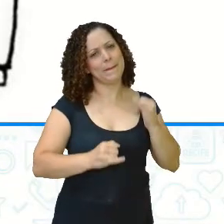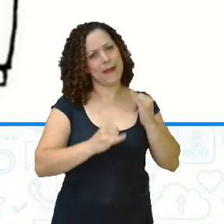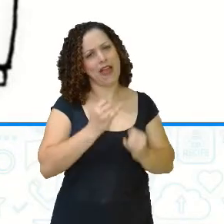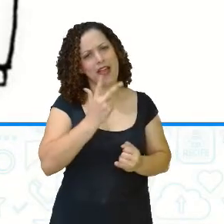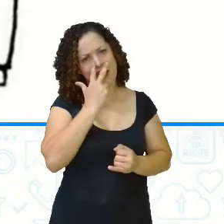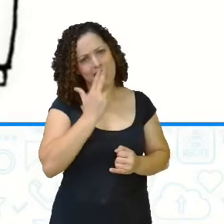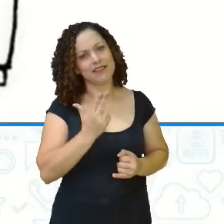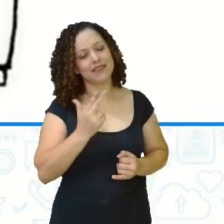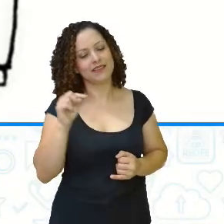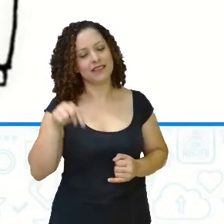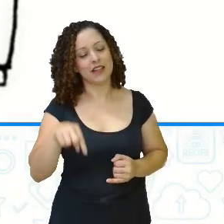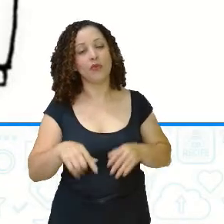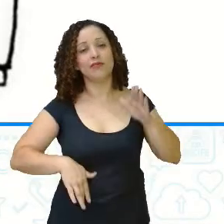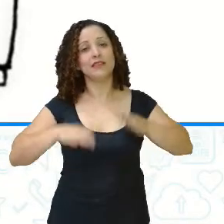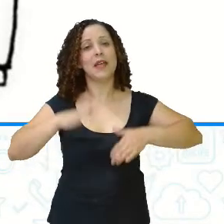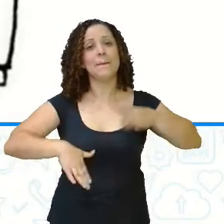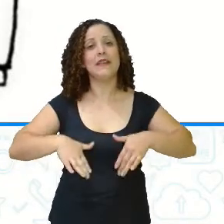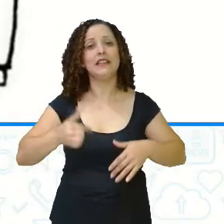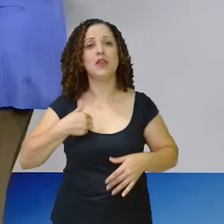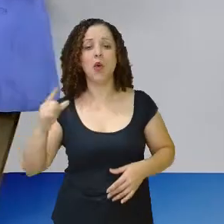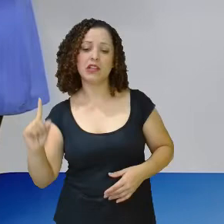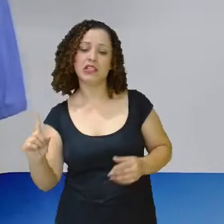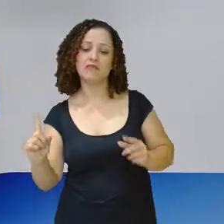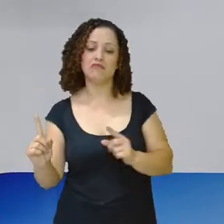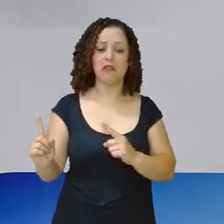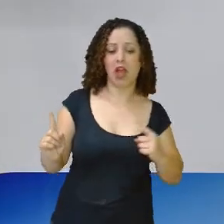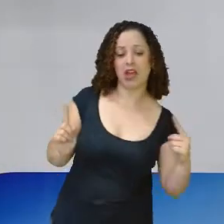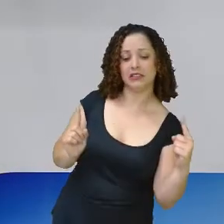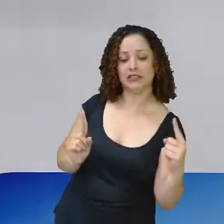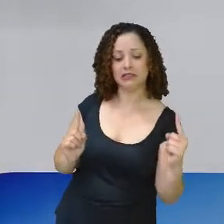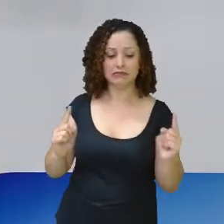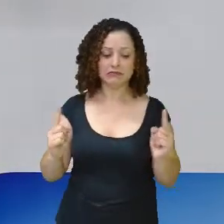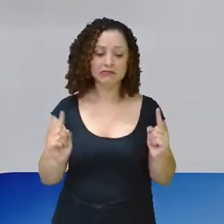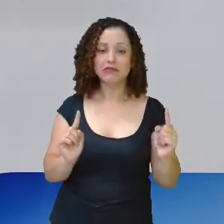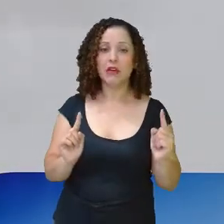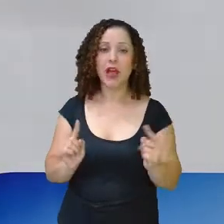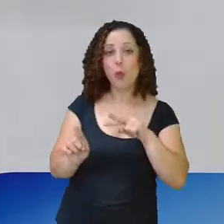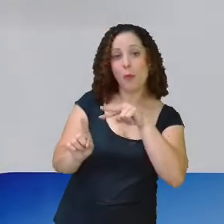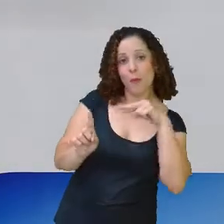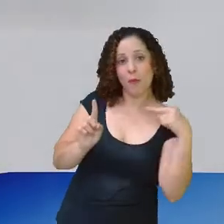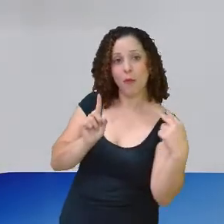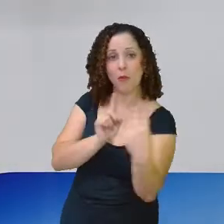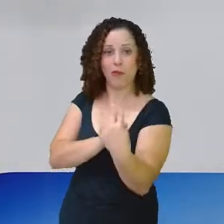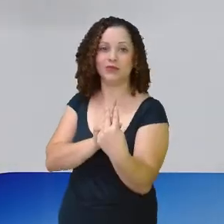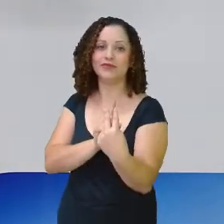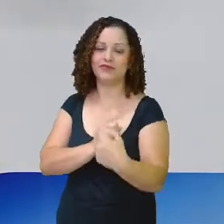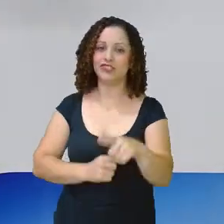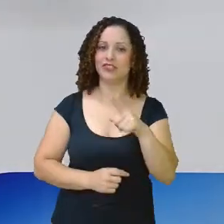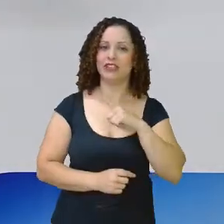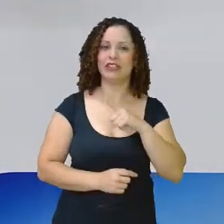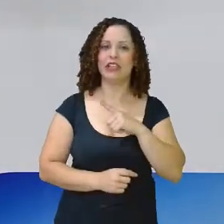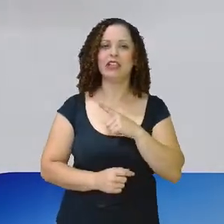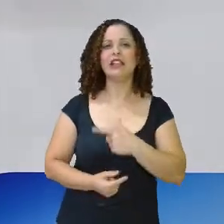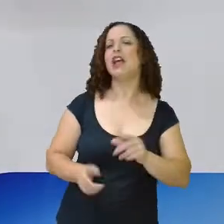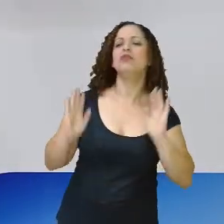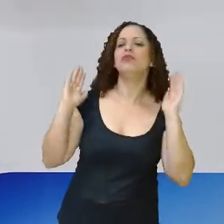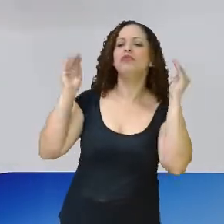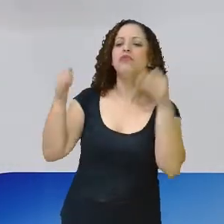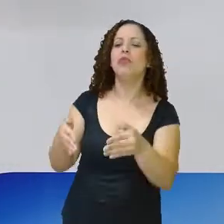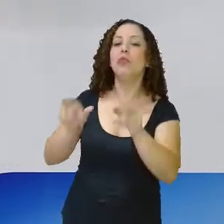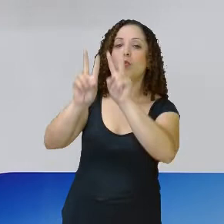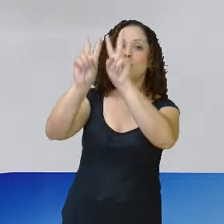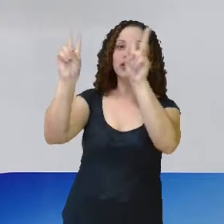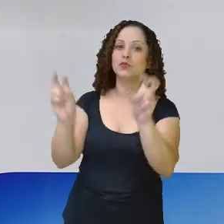9. Então, isso fala muito sobre os artigos de opinião. É a visão que aquela pessoa tem sobre determinado assunto,